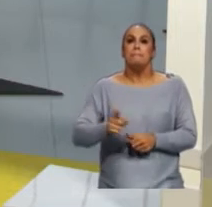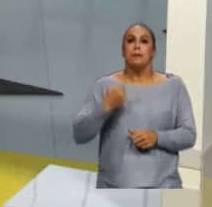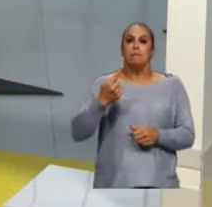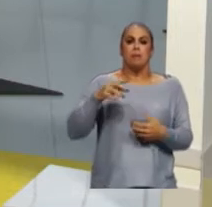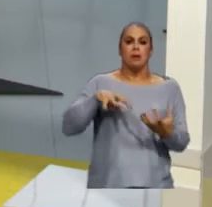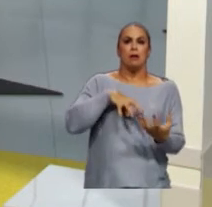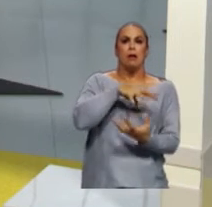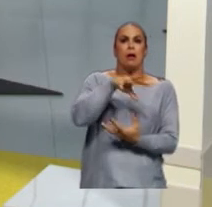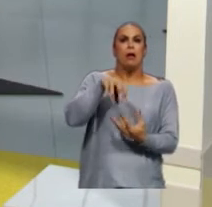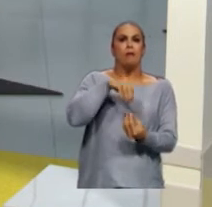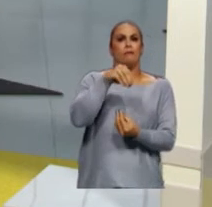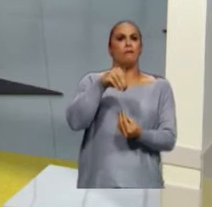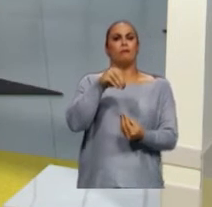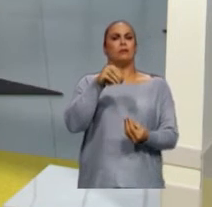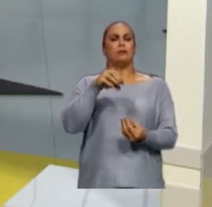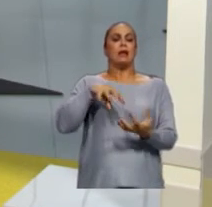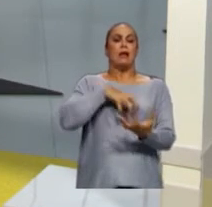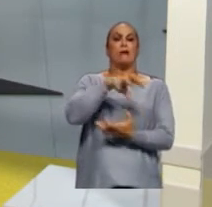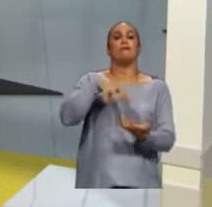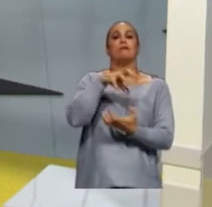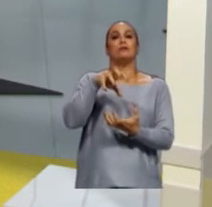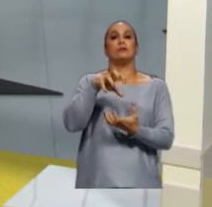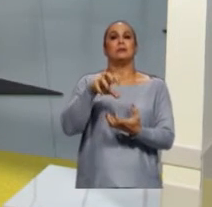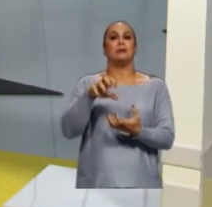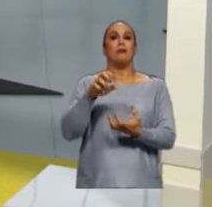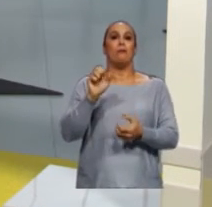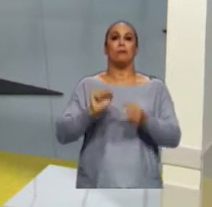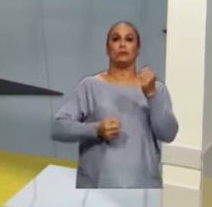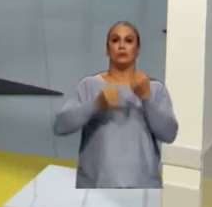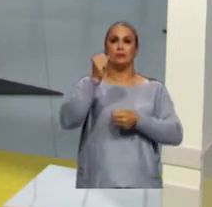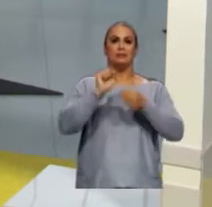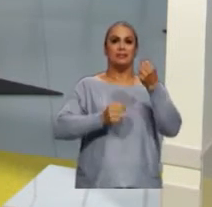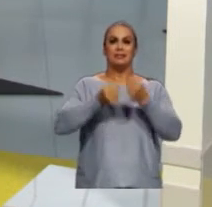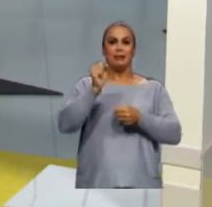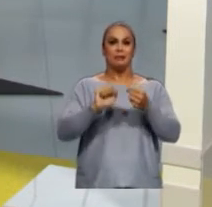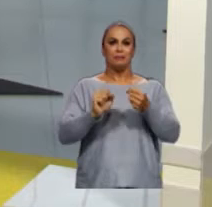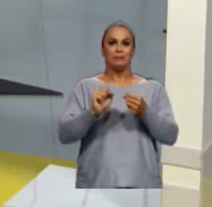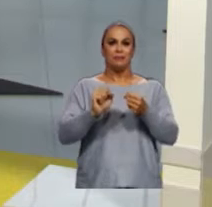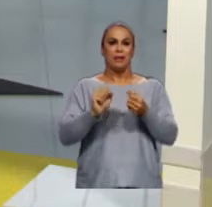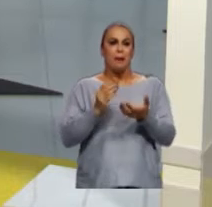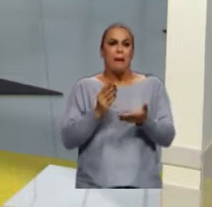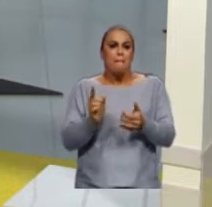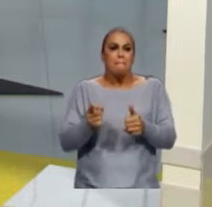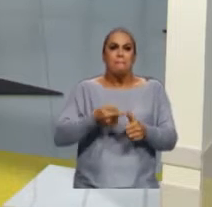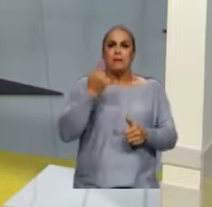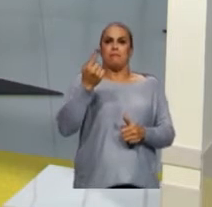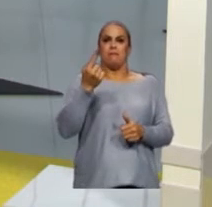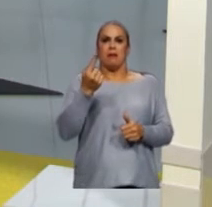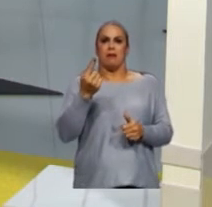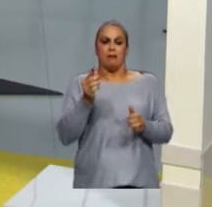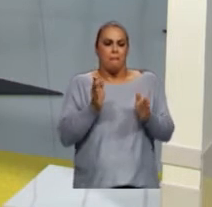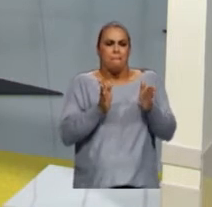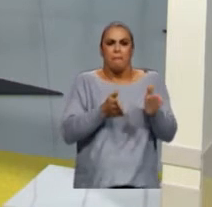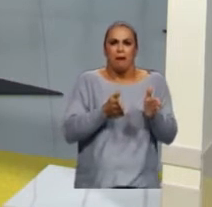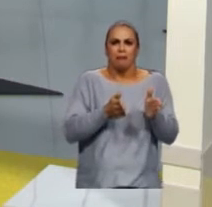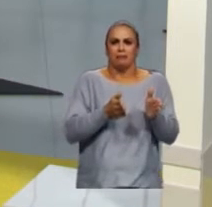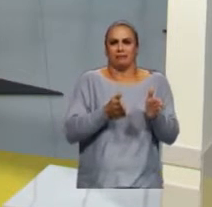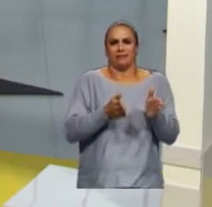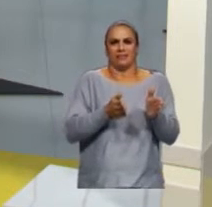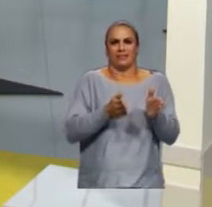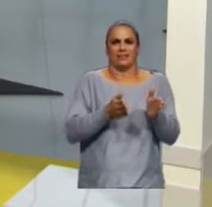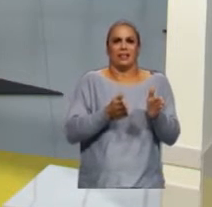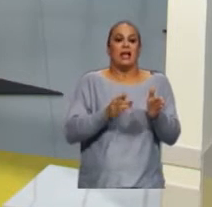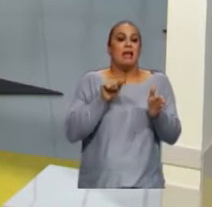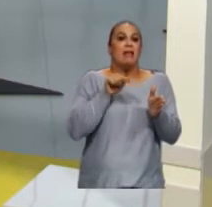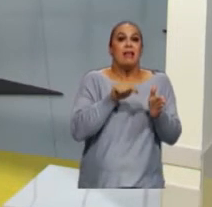revolução industrial, quando a gente se encontrava na primeira fase do capitalismo, o capitalismo